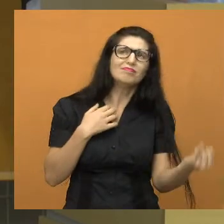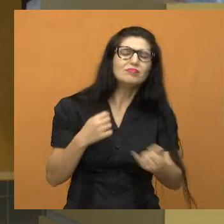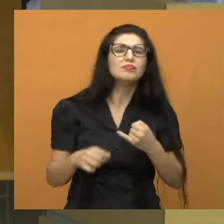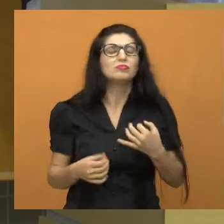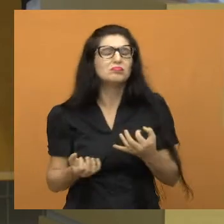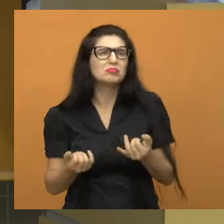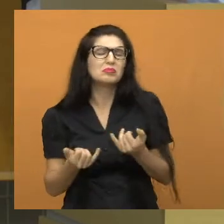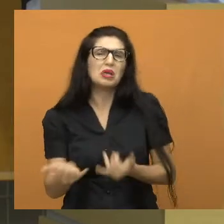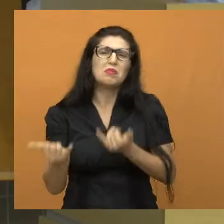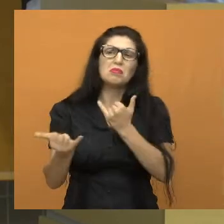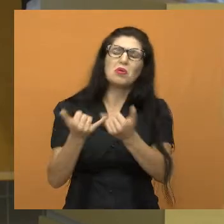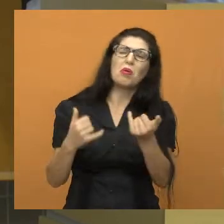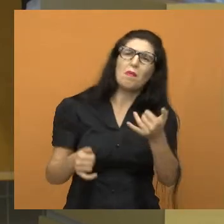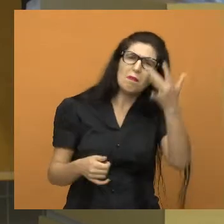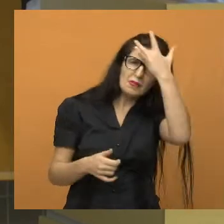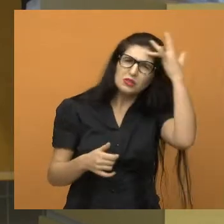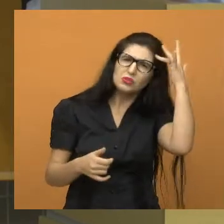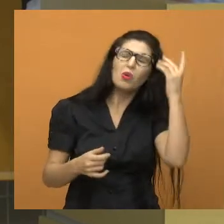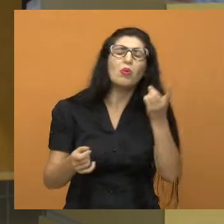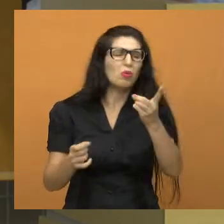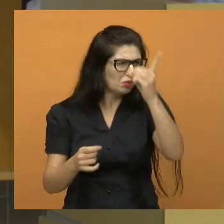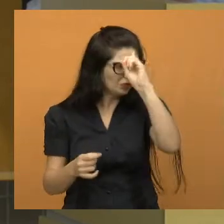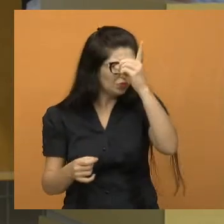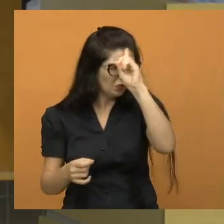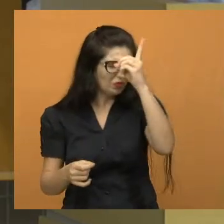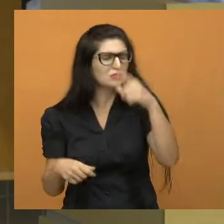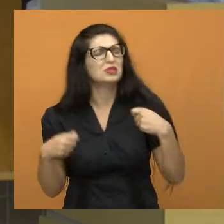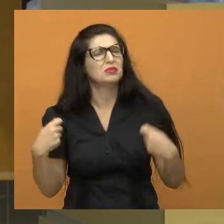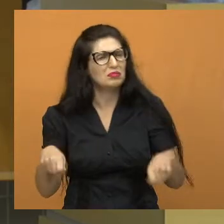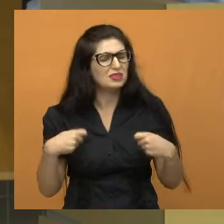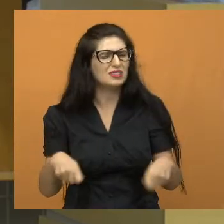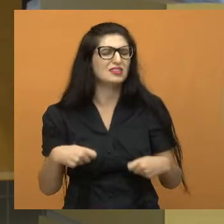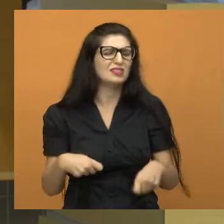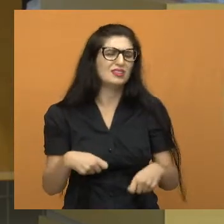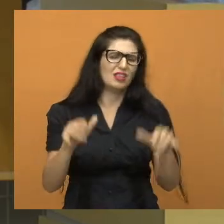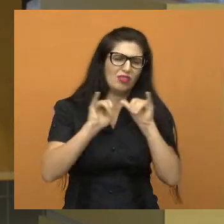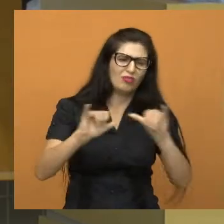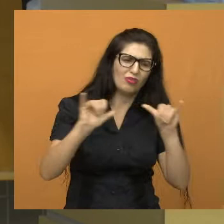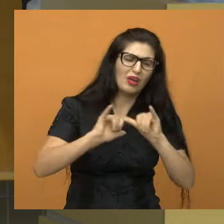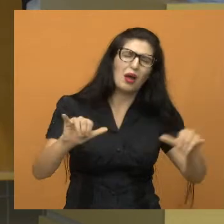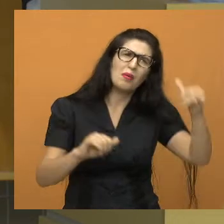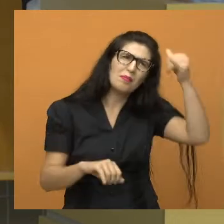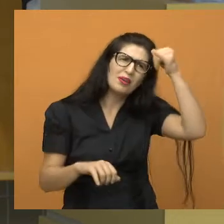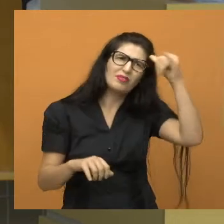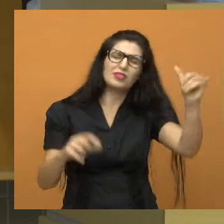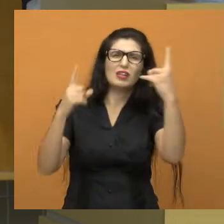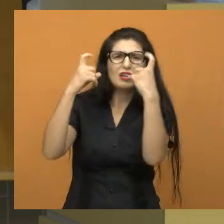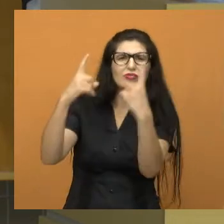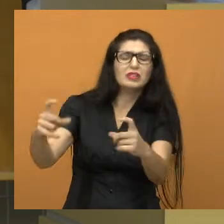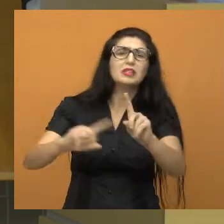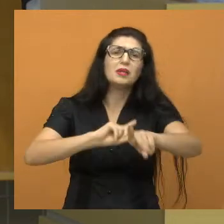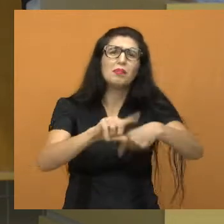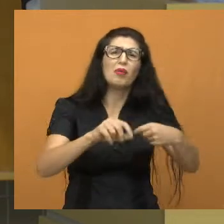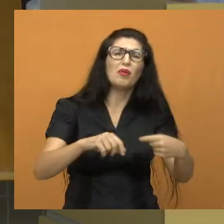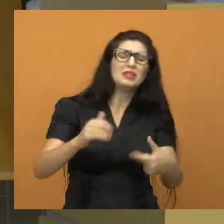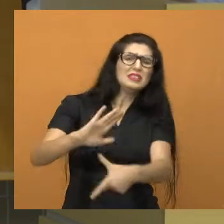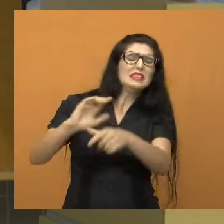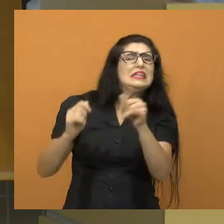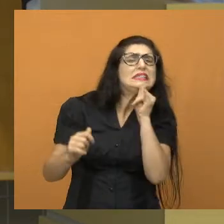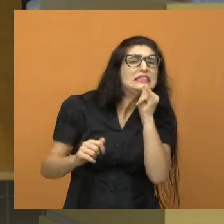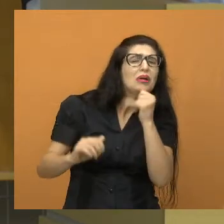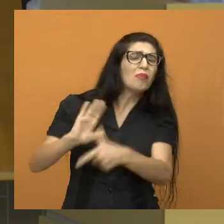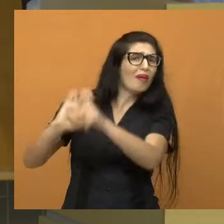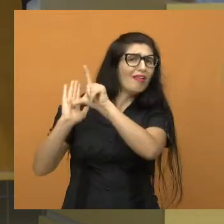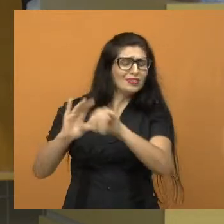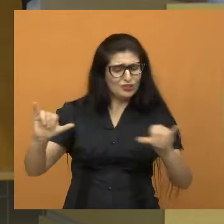começar já esse movimento de superação da violência já nessa idade com os pequenos? Sem dúvida, porque